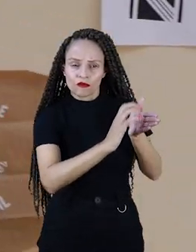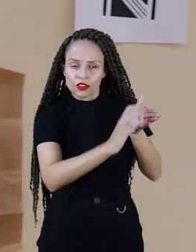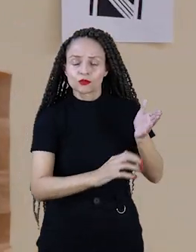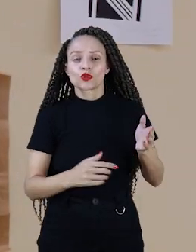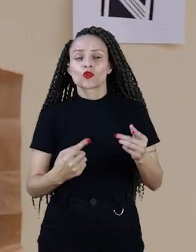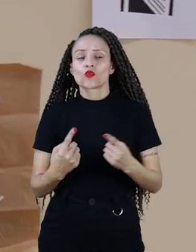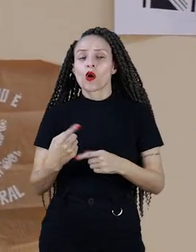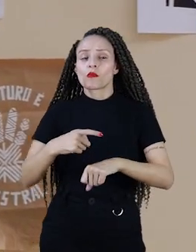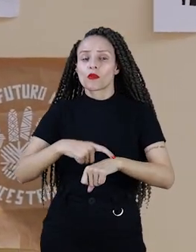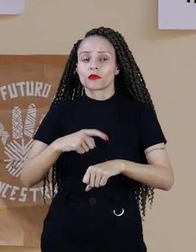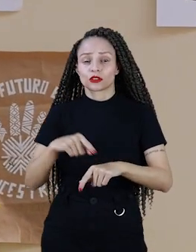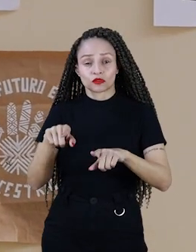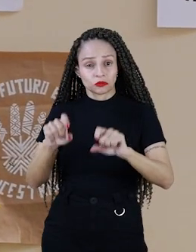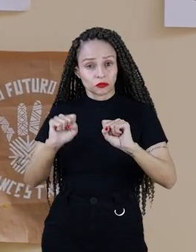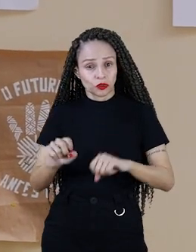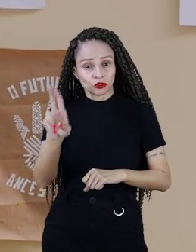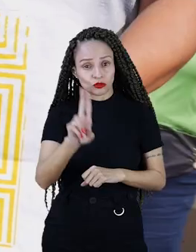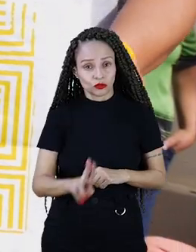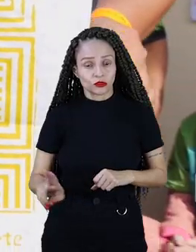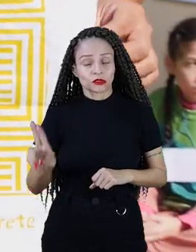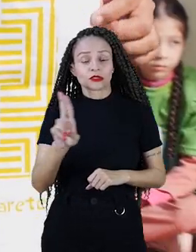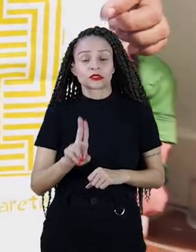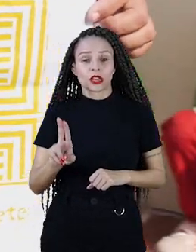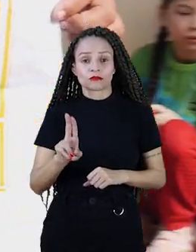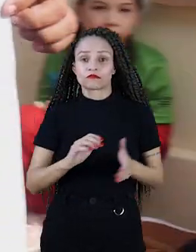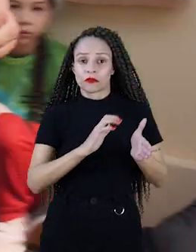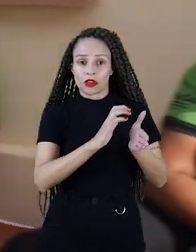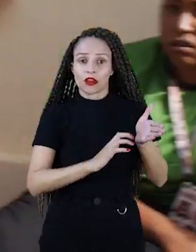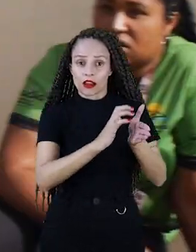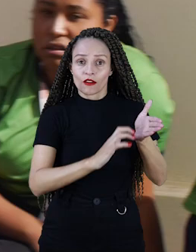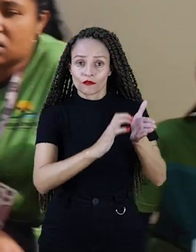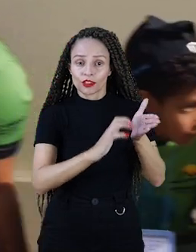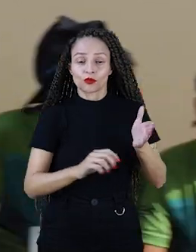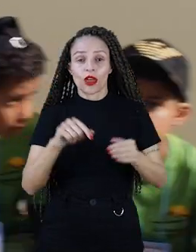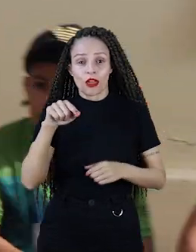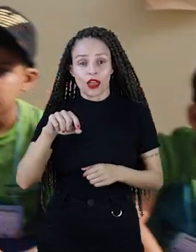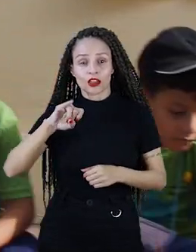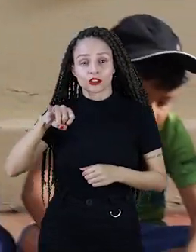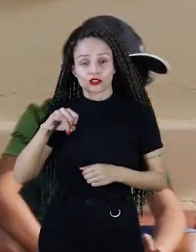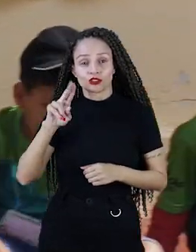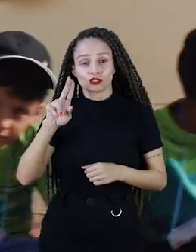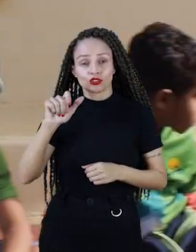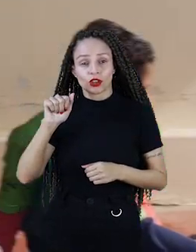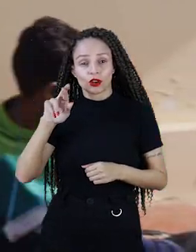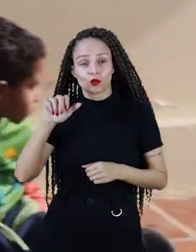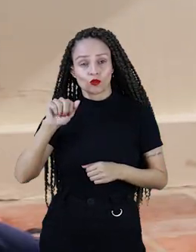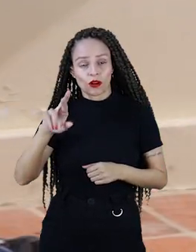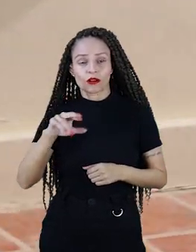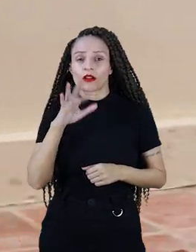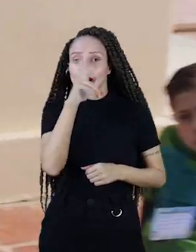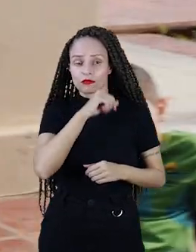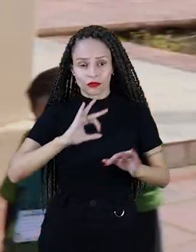em qual momento você vai poder usar. Esse grafismo é o grafismo do jaguar, o jaguareté, a onça.